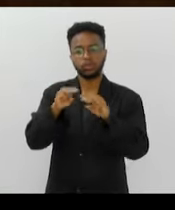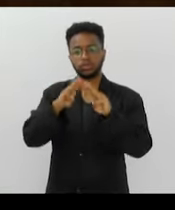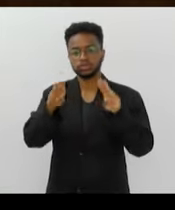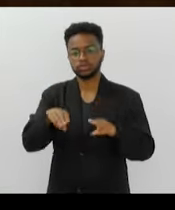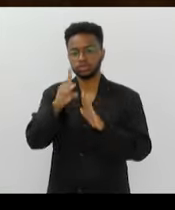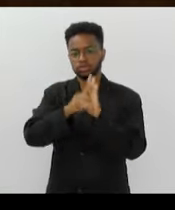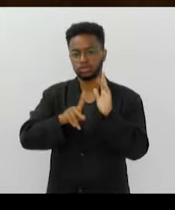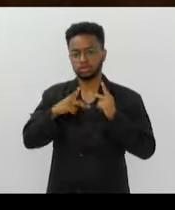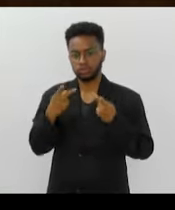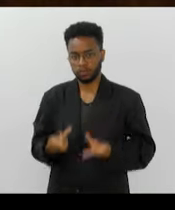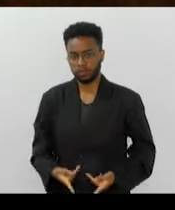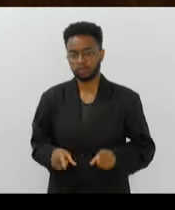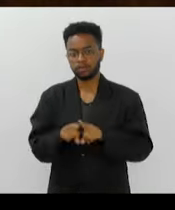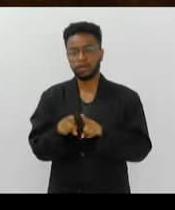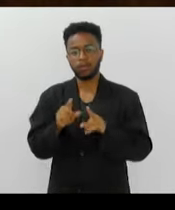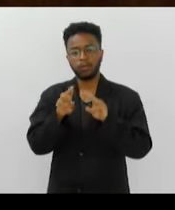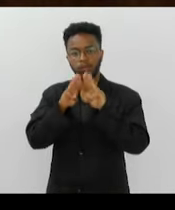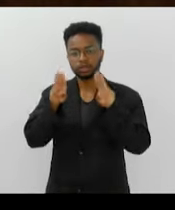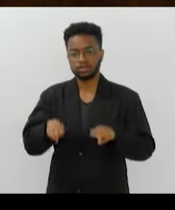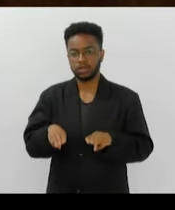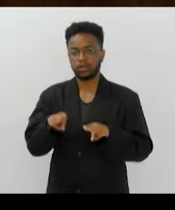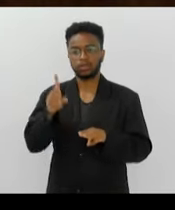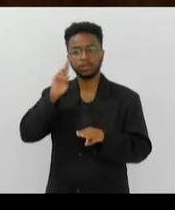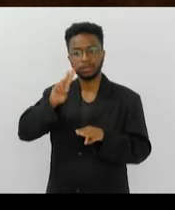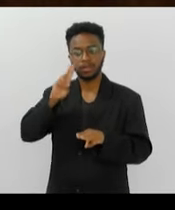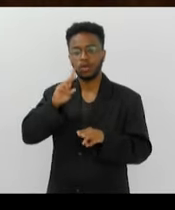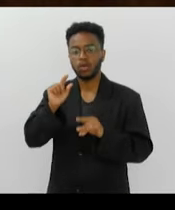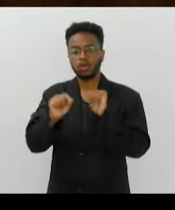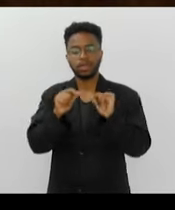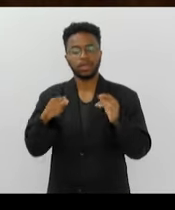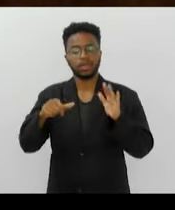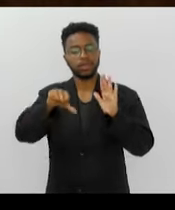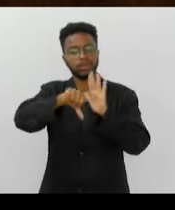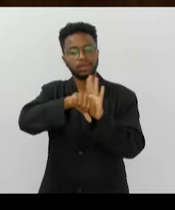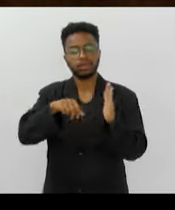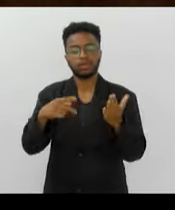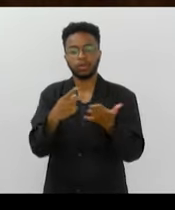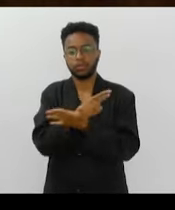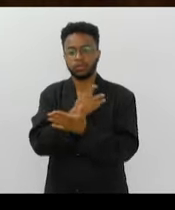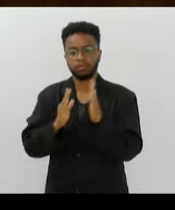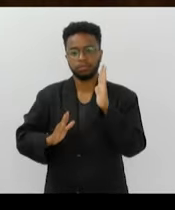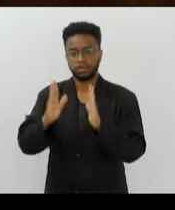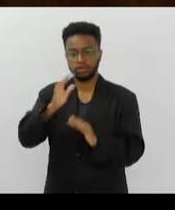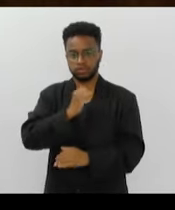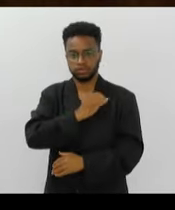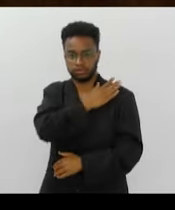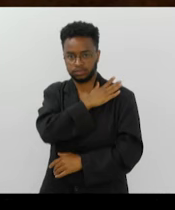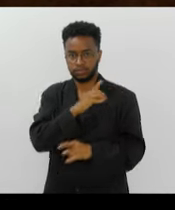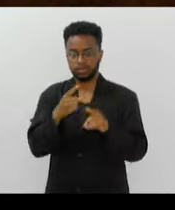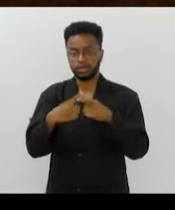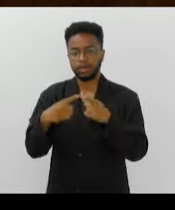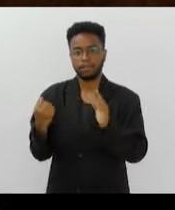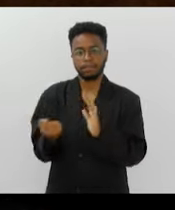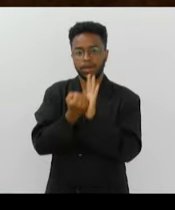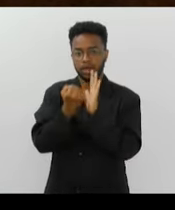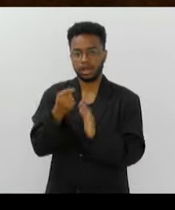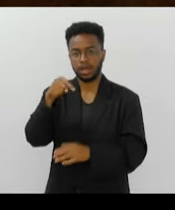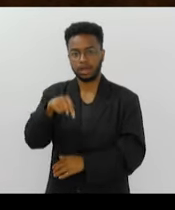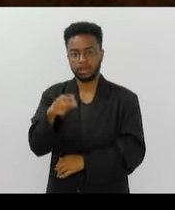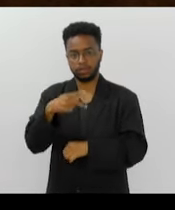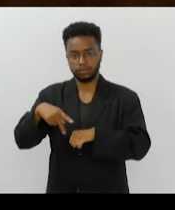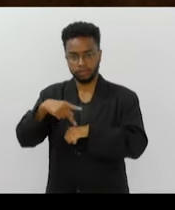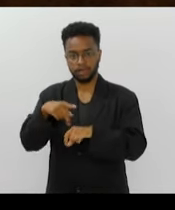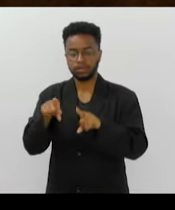museu de memória dos crimes cometidos nos diferentes períodos de ditadura que marcaram esse país especialmente a